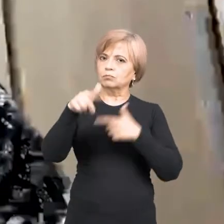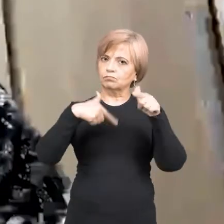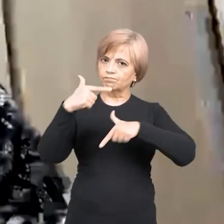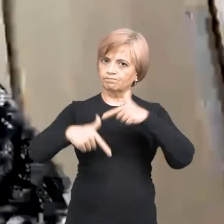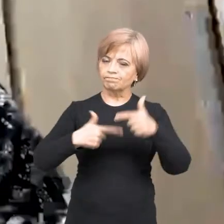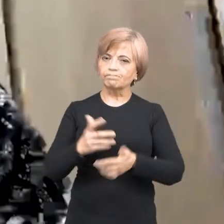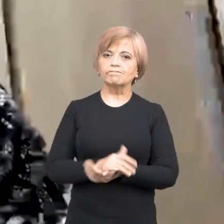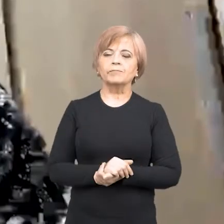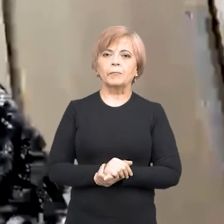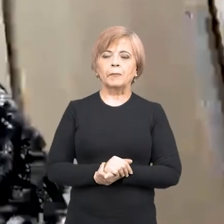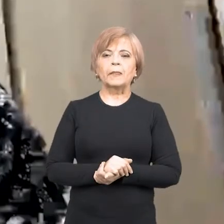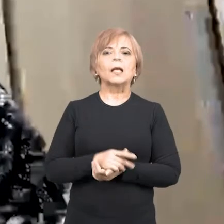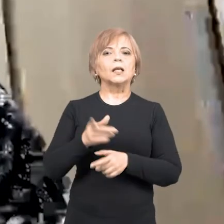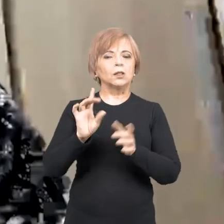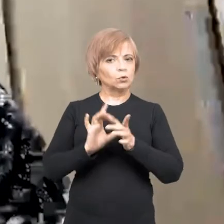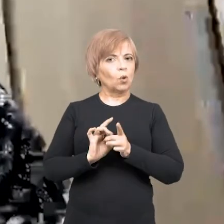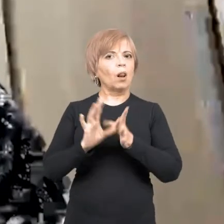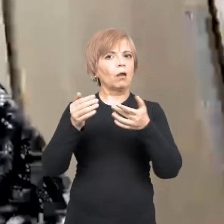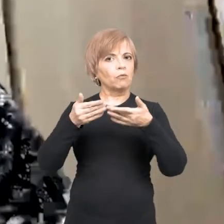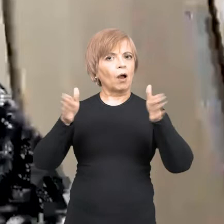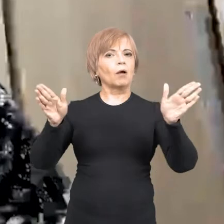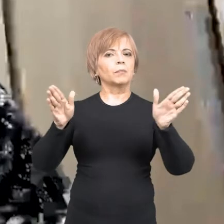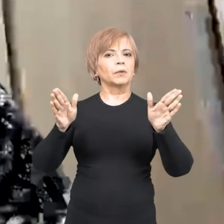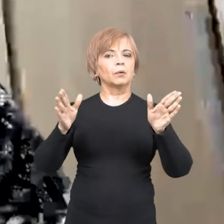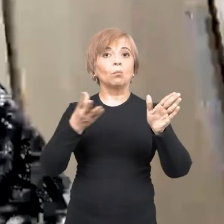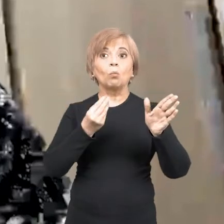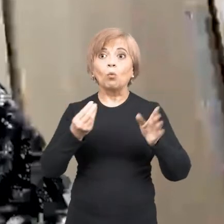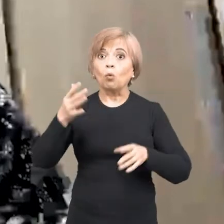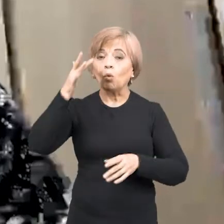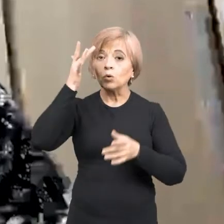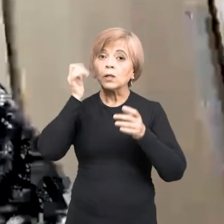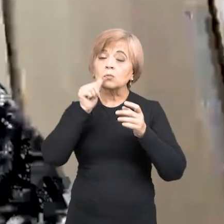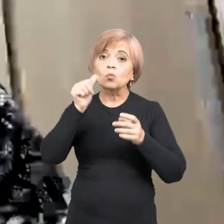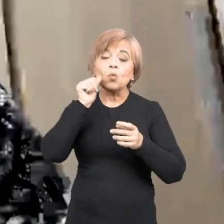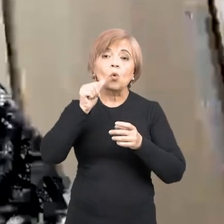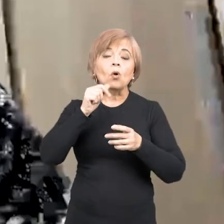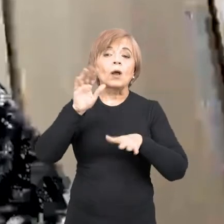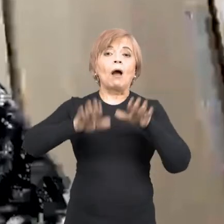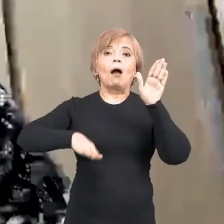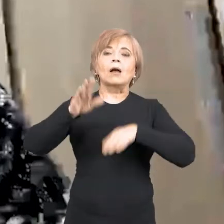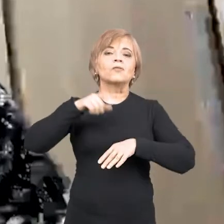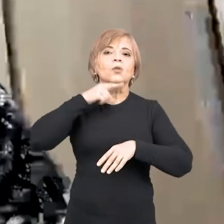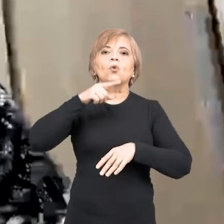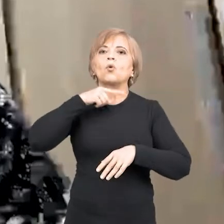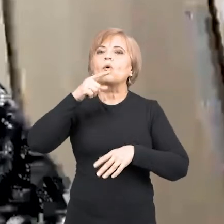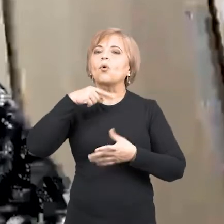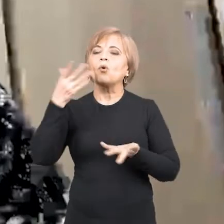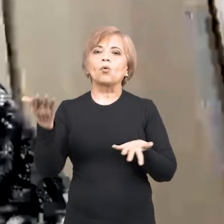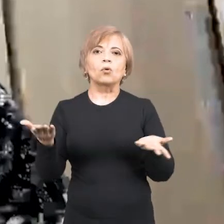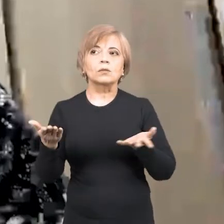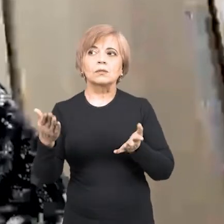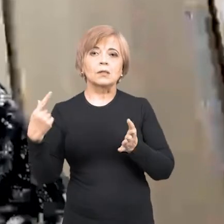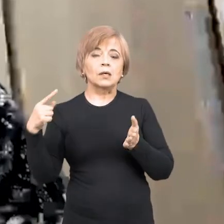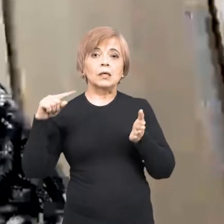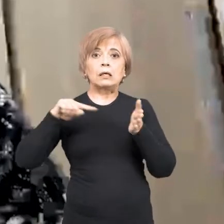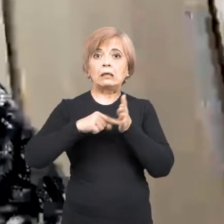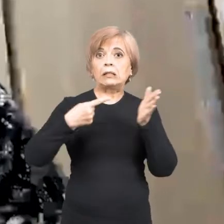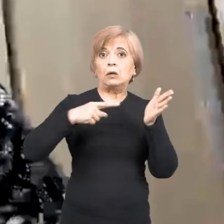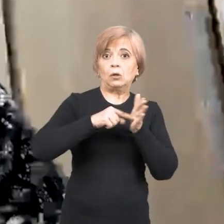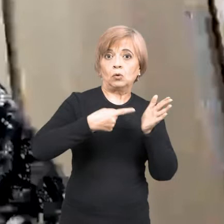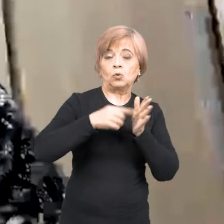partes. Então isso viabilizou que muitas mulheres que ainda não conseguissem fazer o registro de ocorrência conseguissem obter as